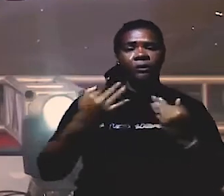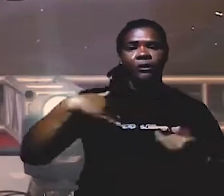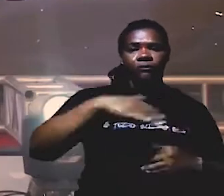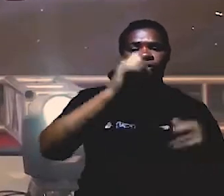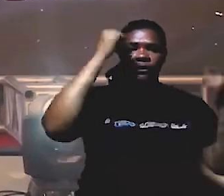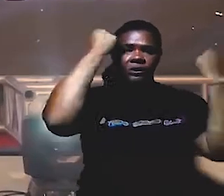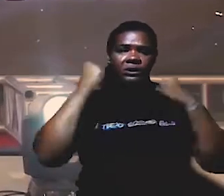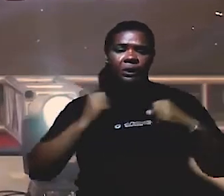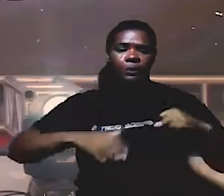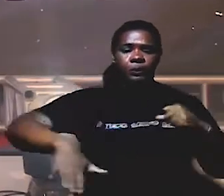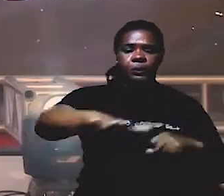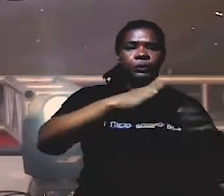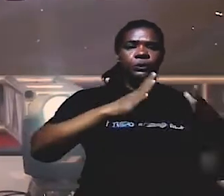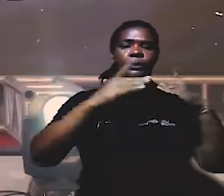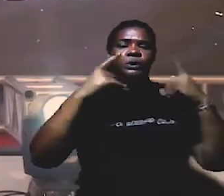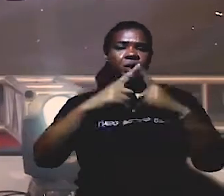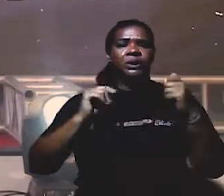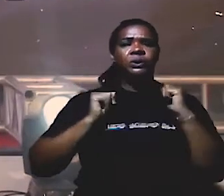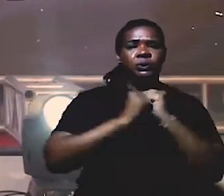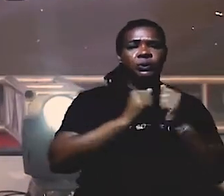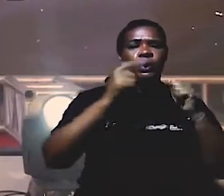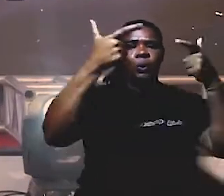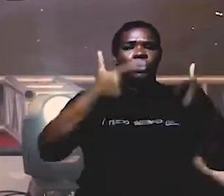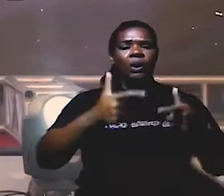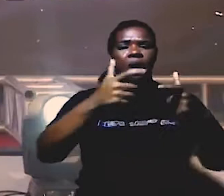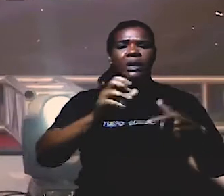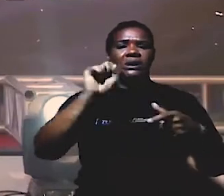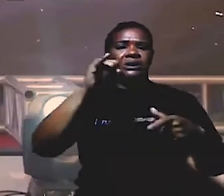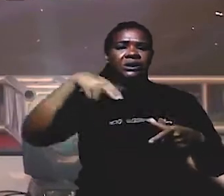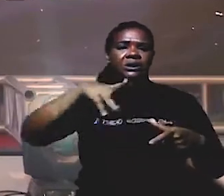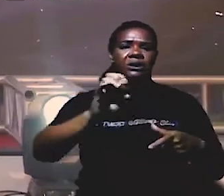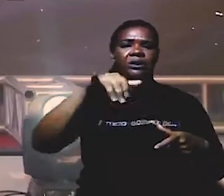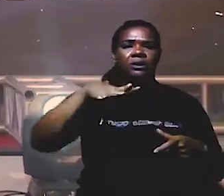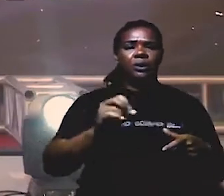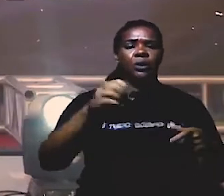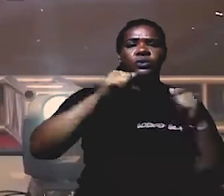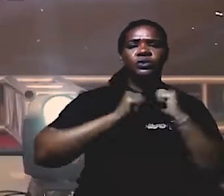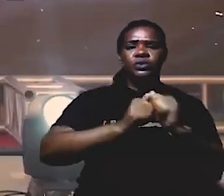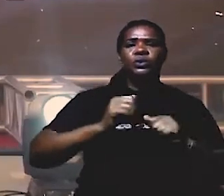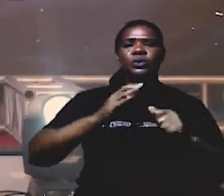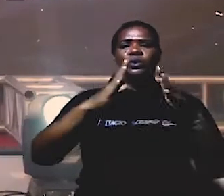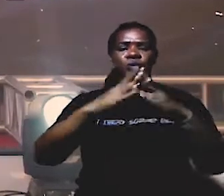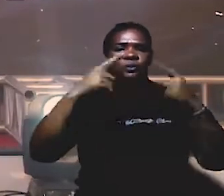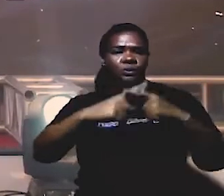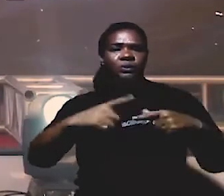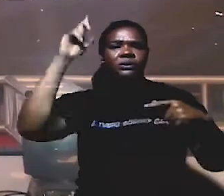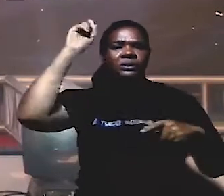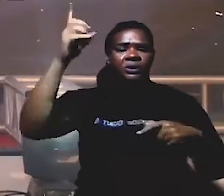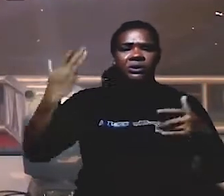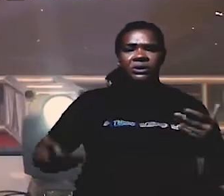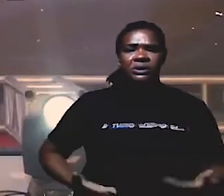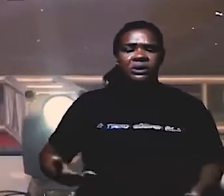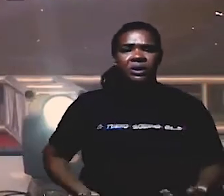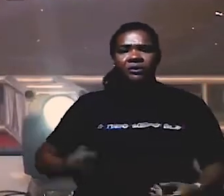e toda a congregação com ele a alto que estava em Gibeon, porque ali estava a tenda da congregação de Deus que Moisés, servo do